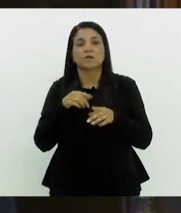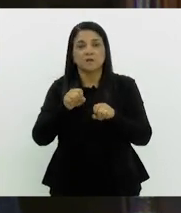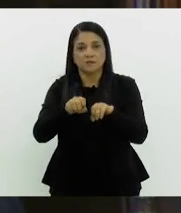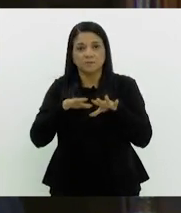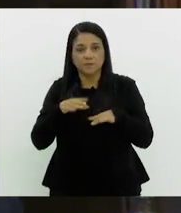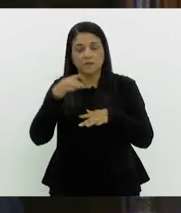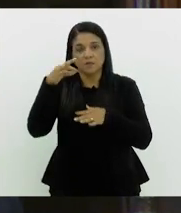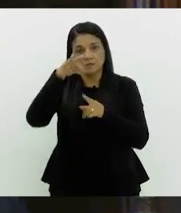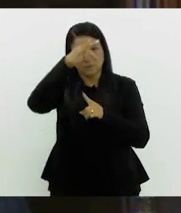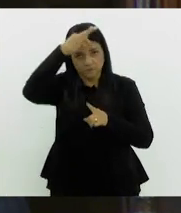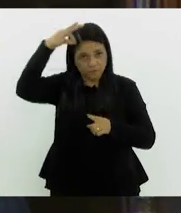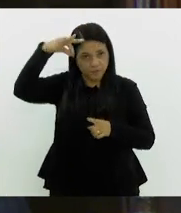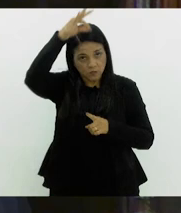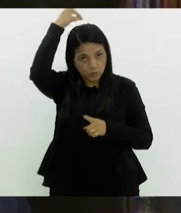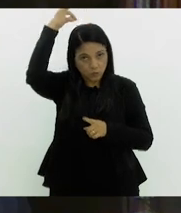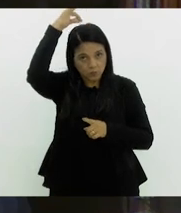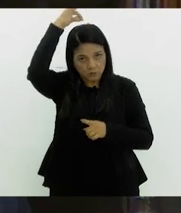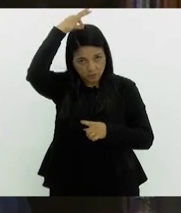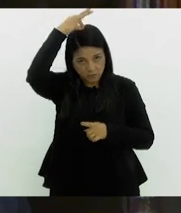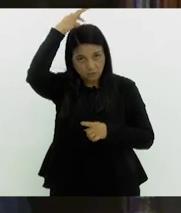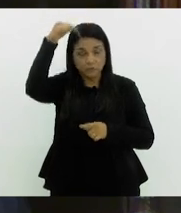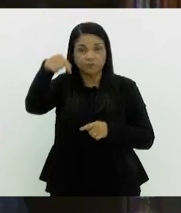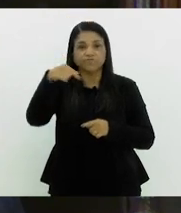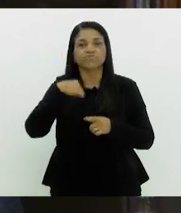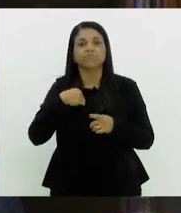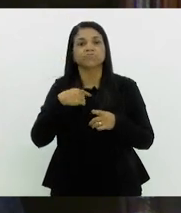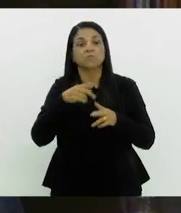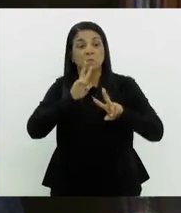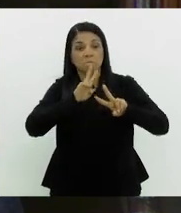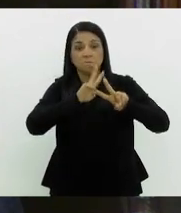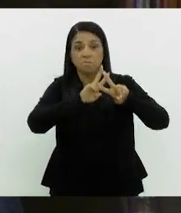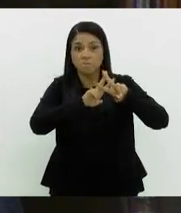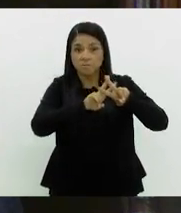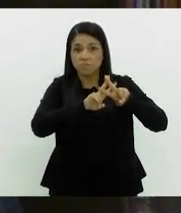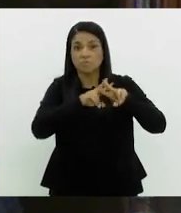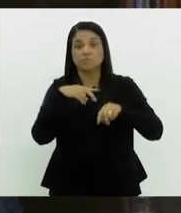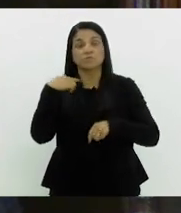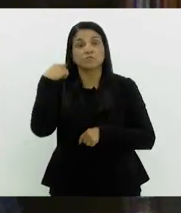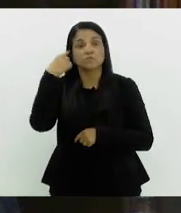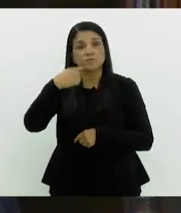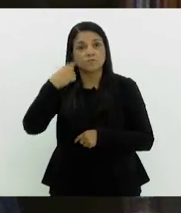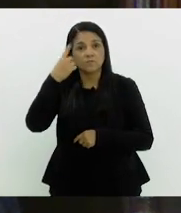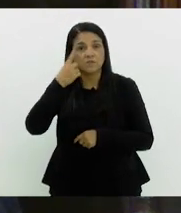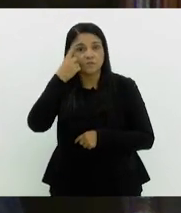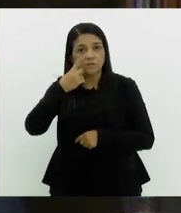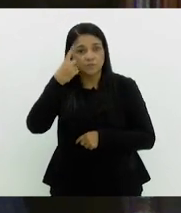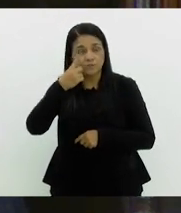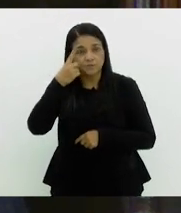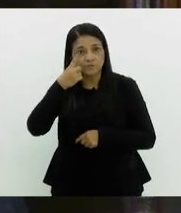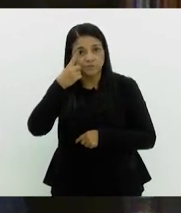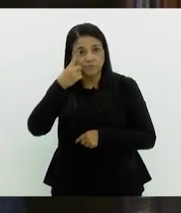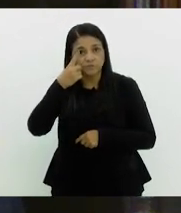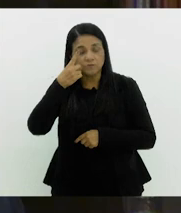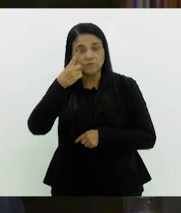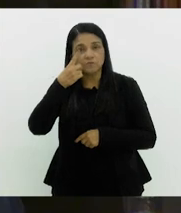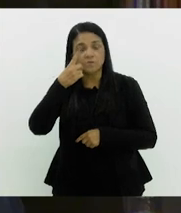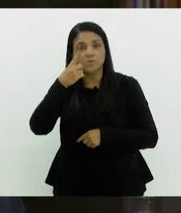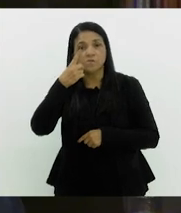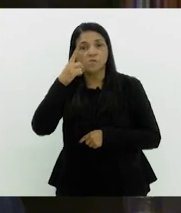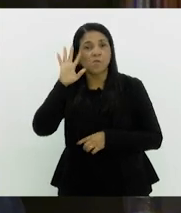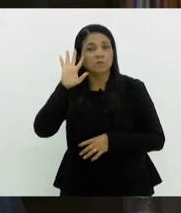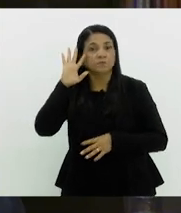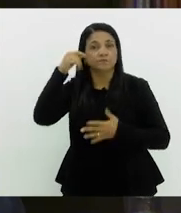se prepara para deliberar sobre prisão preventiva de deputado após a definição do rito e